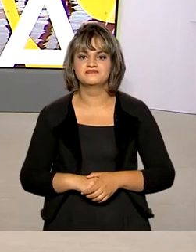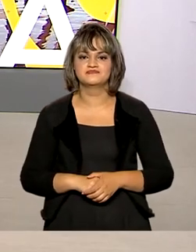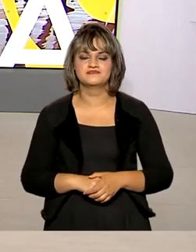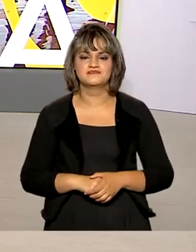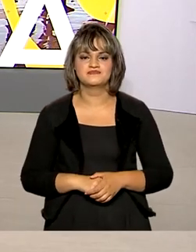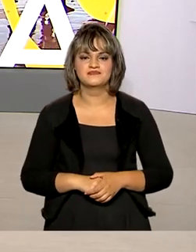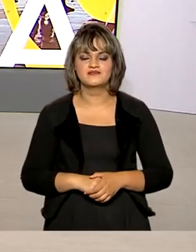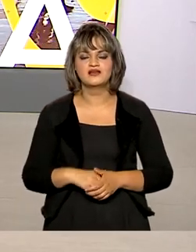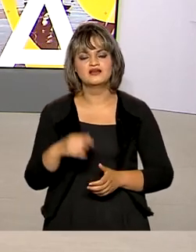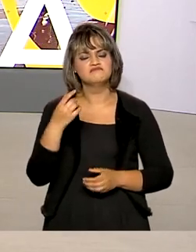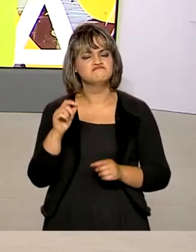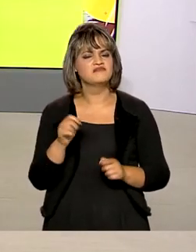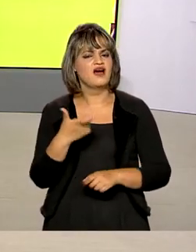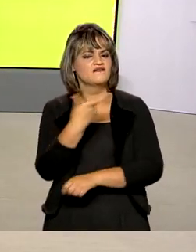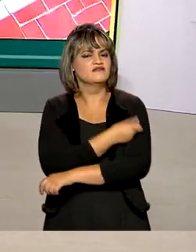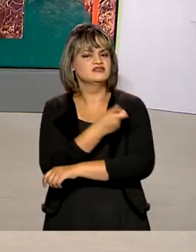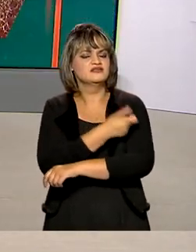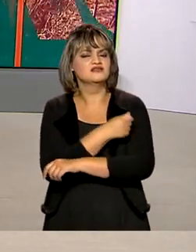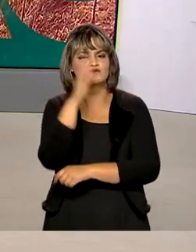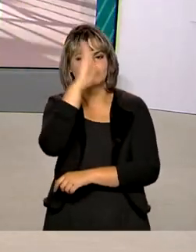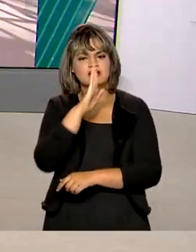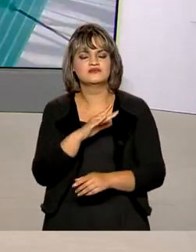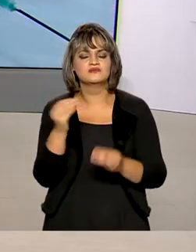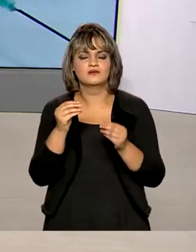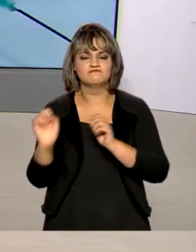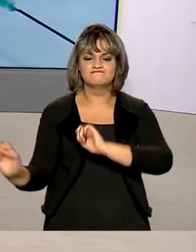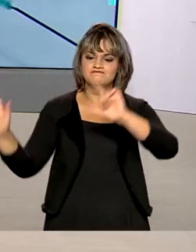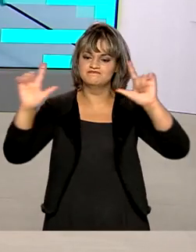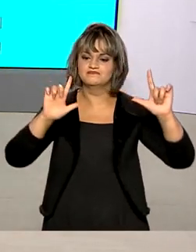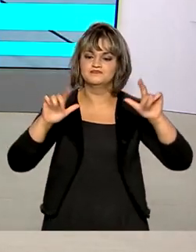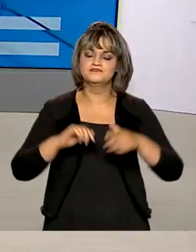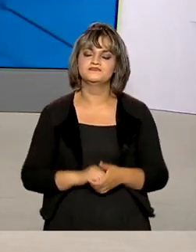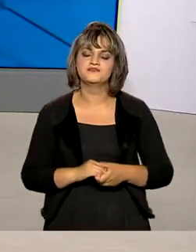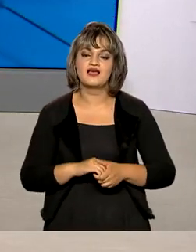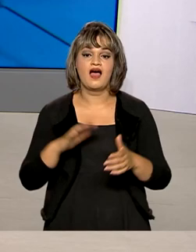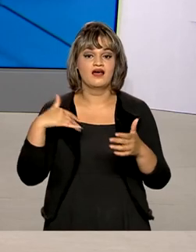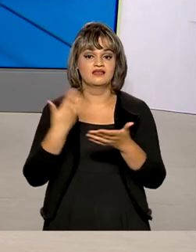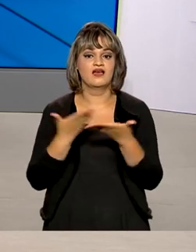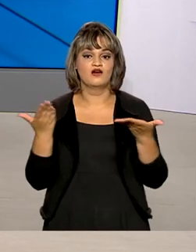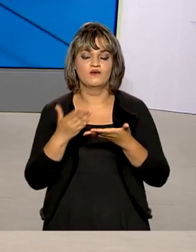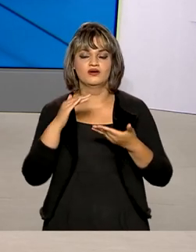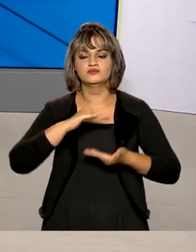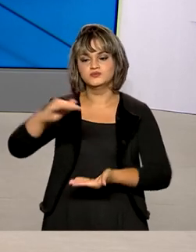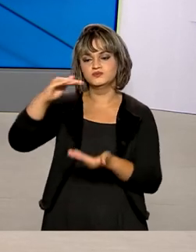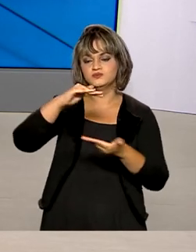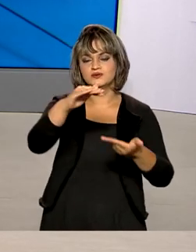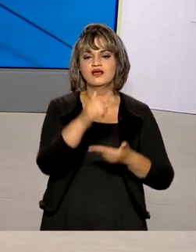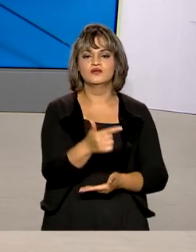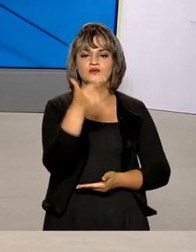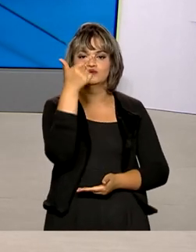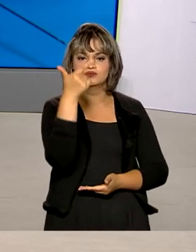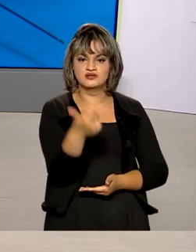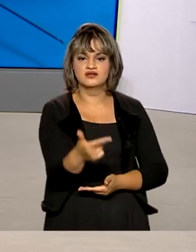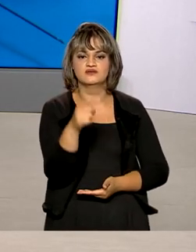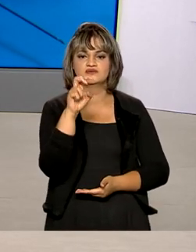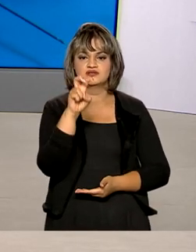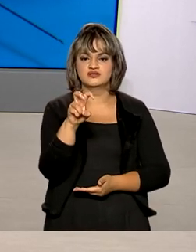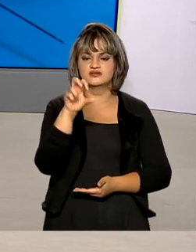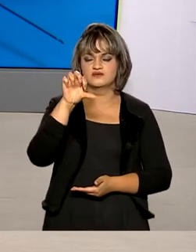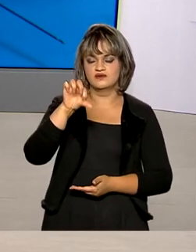e vamos ver então como está vacinação pelo Brasil aqui no telão Até agora foram distribuídas aí